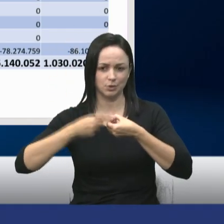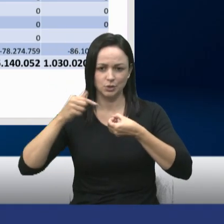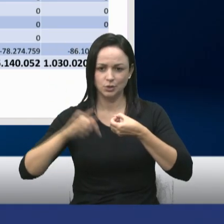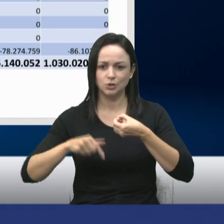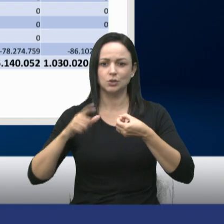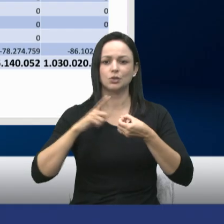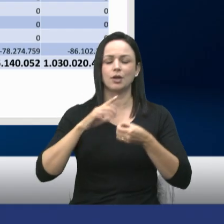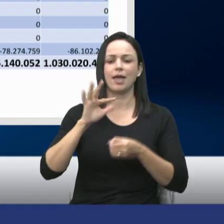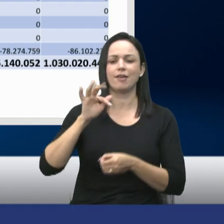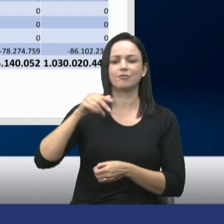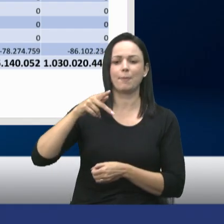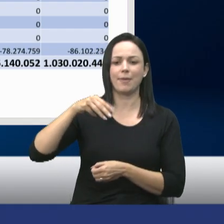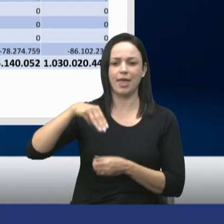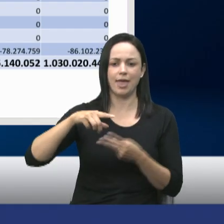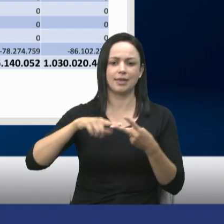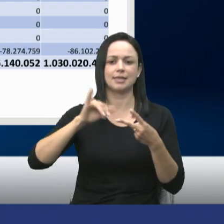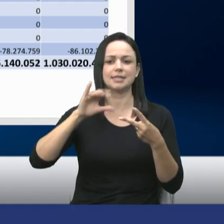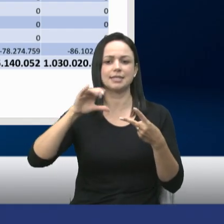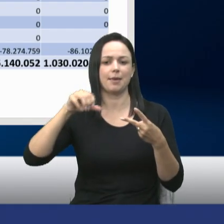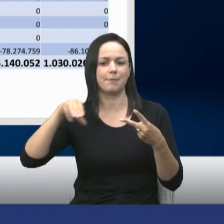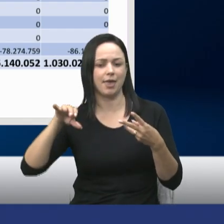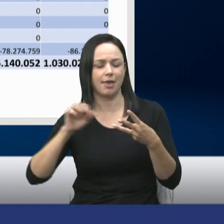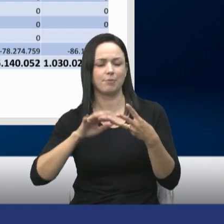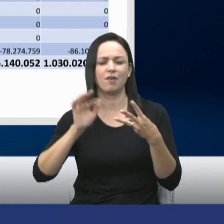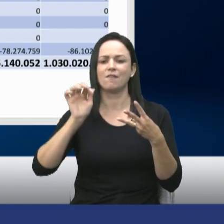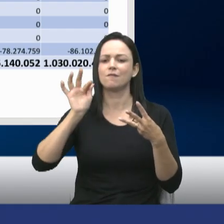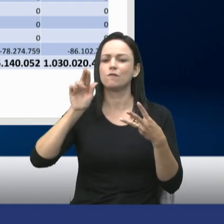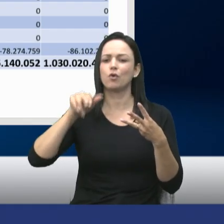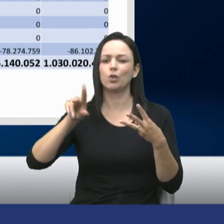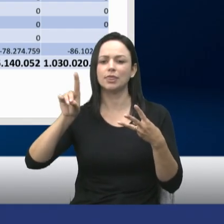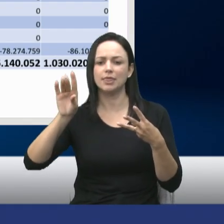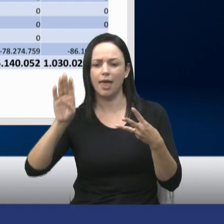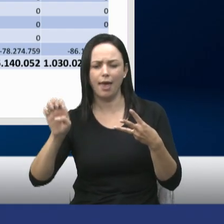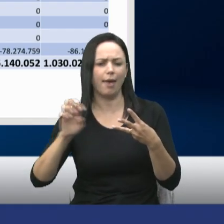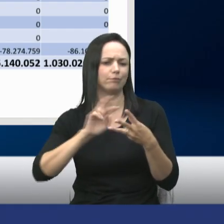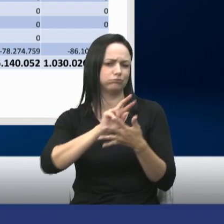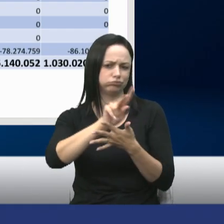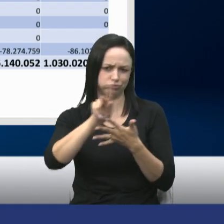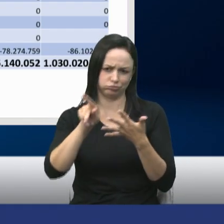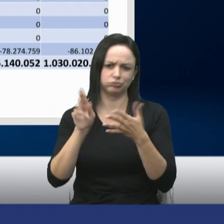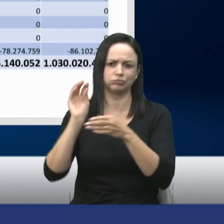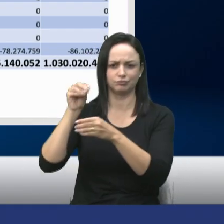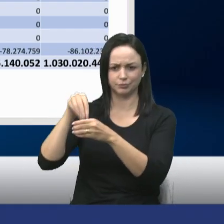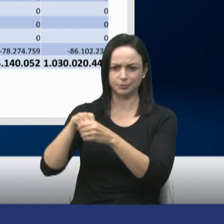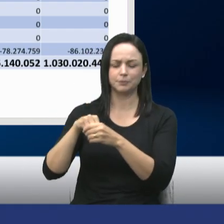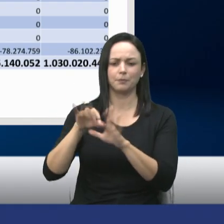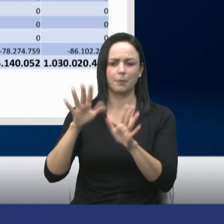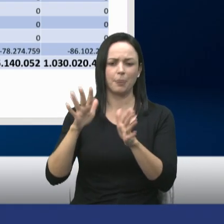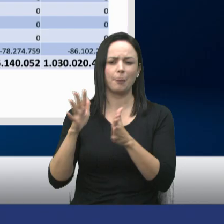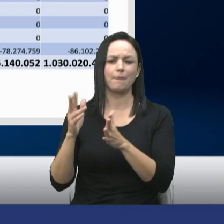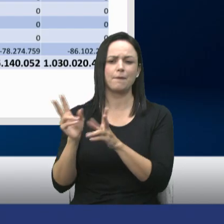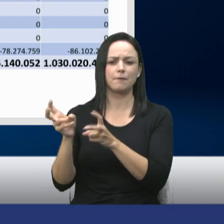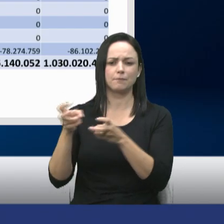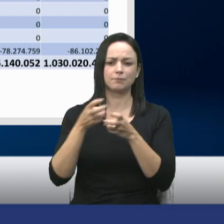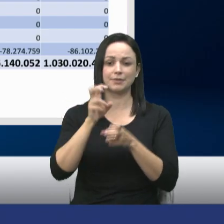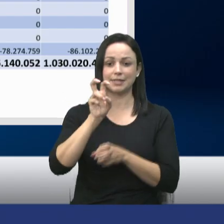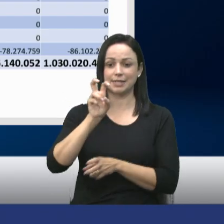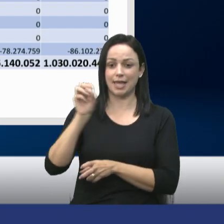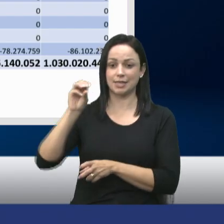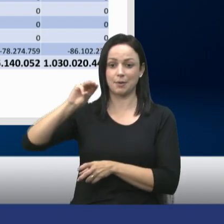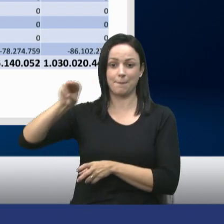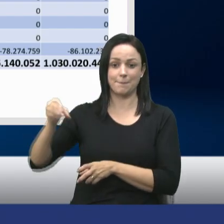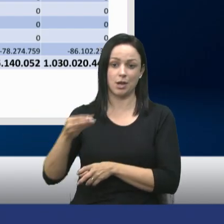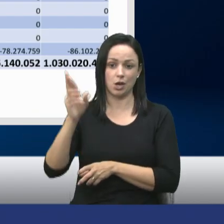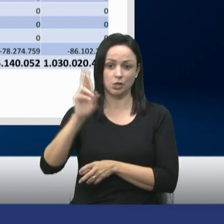receitas de FPM, ICMS, Fundeb, que nós estamos aí prevendo uma receita de 500 milhões de reais